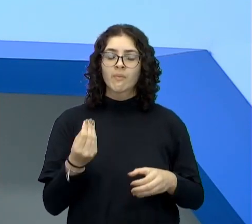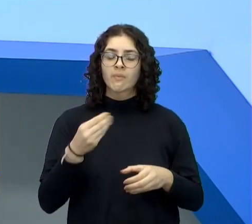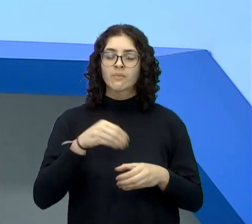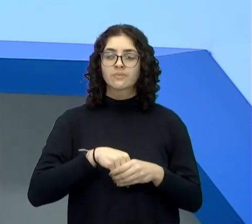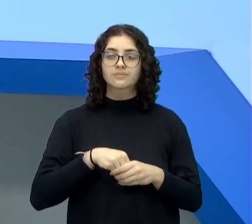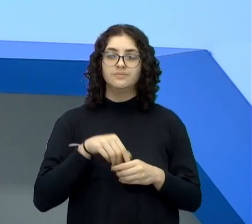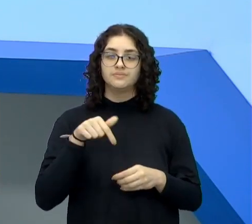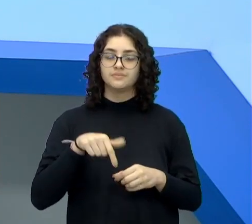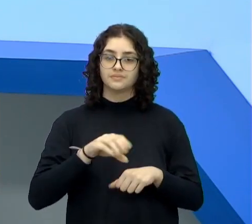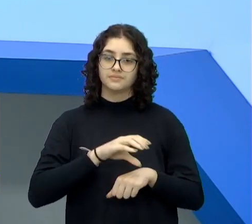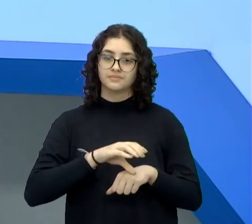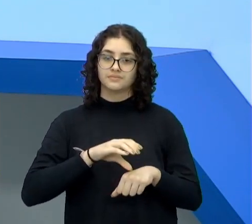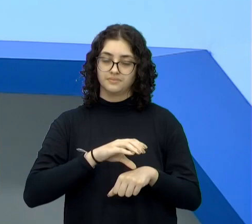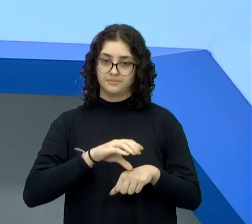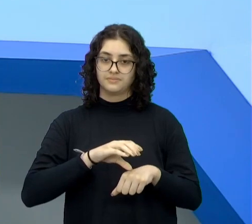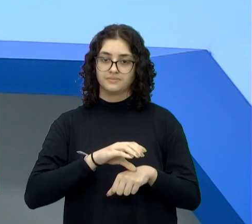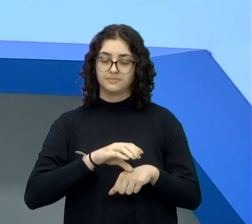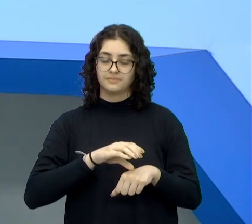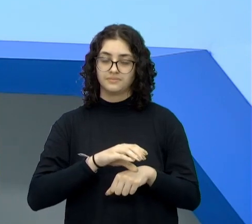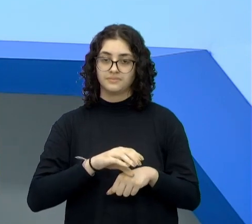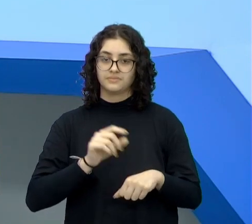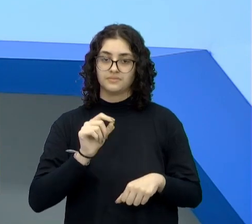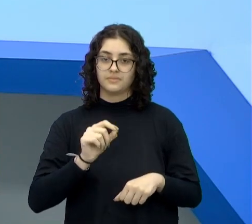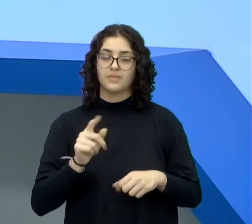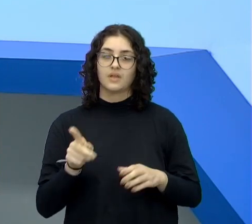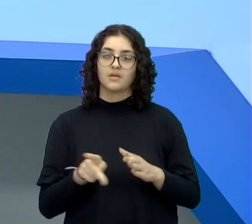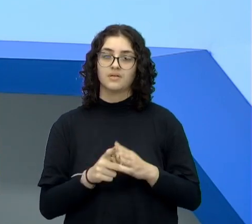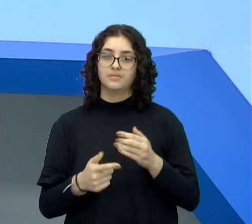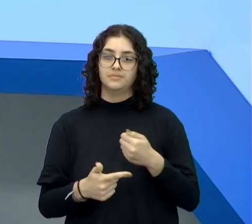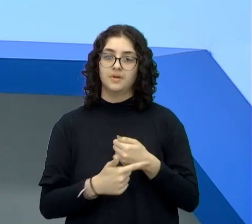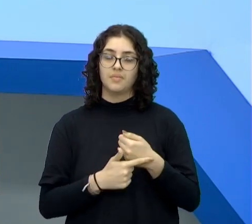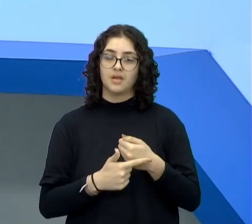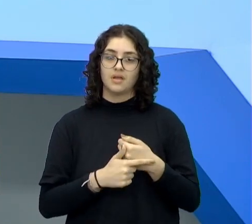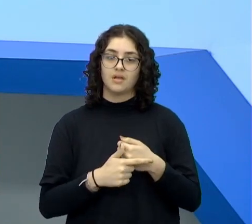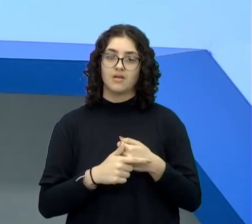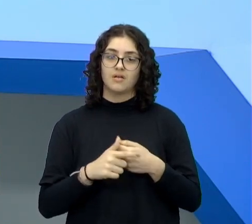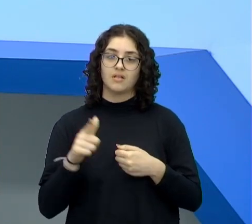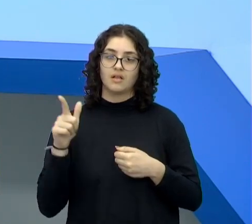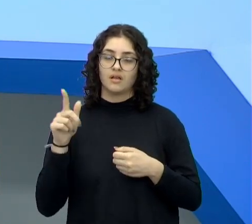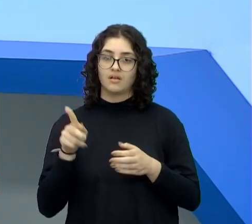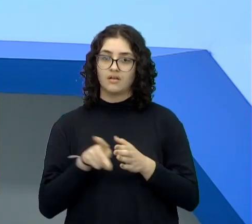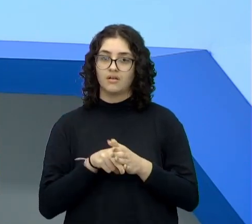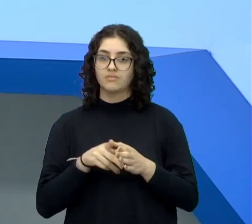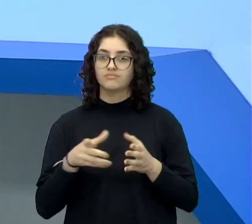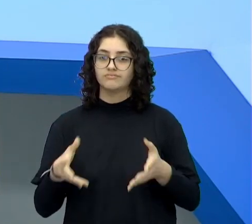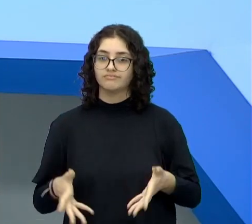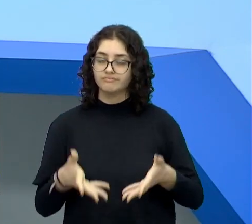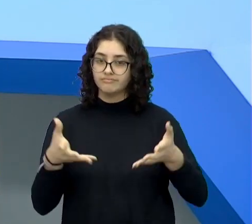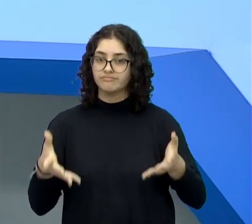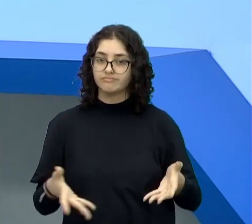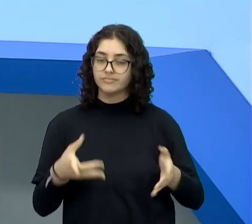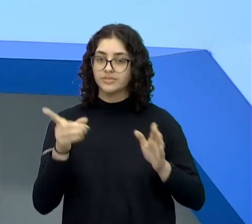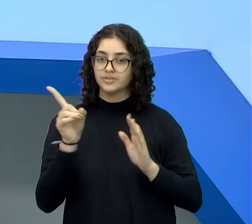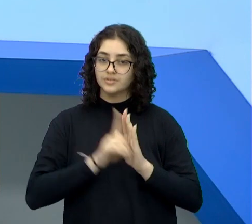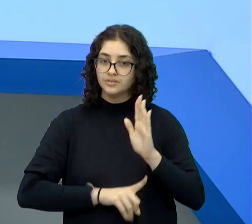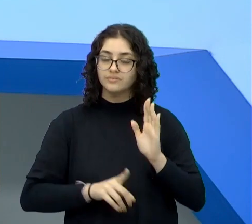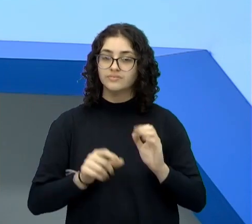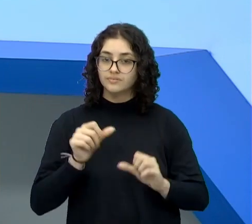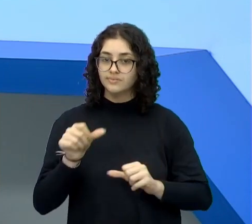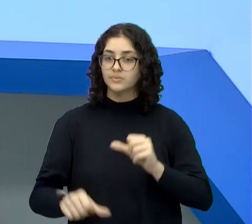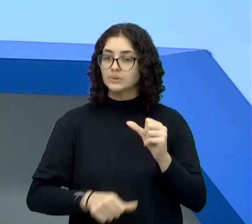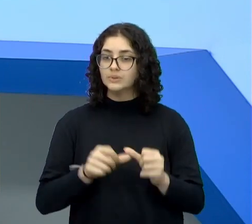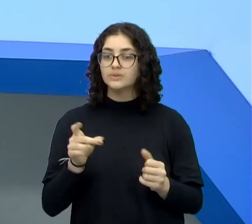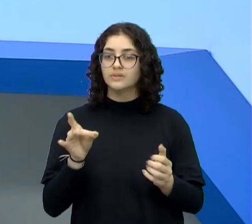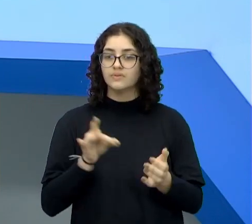nossa Constituição e que é papel do Estado, do governo, promover esses direitos, transformar eles de fato